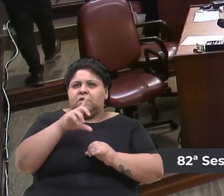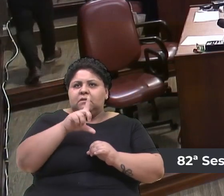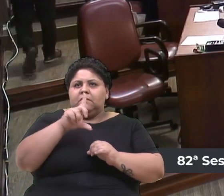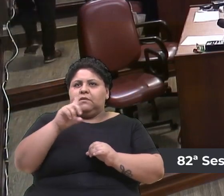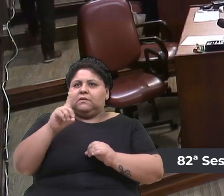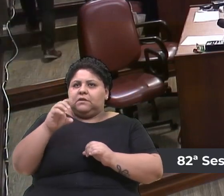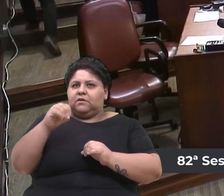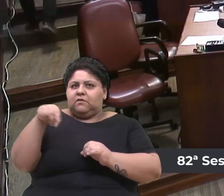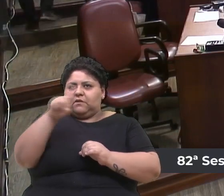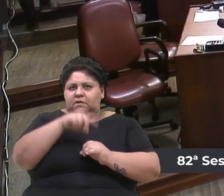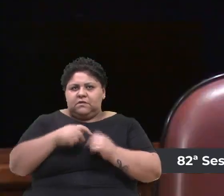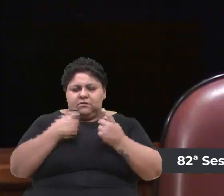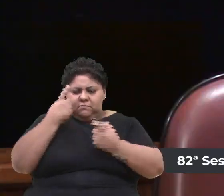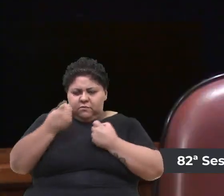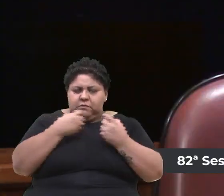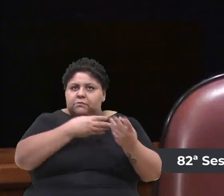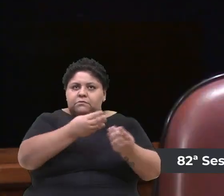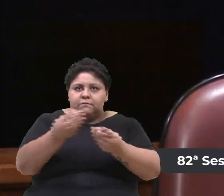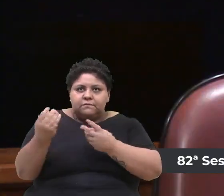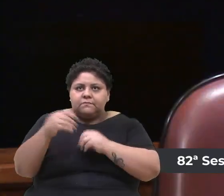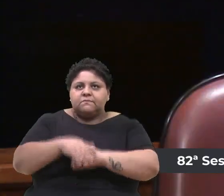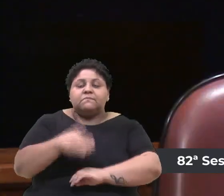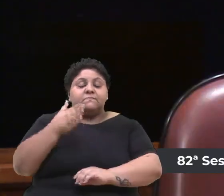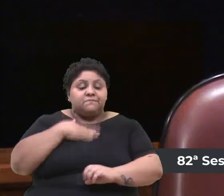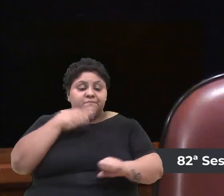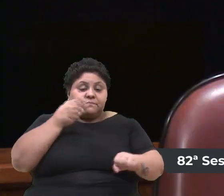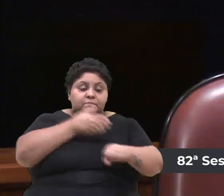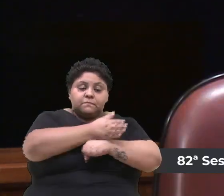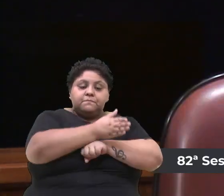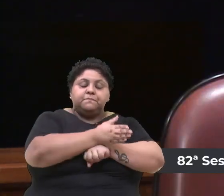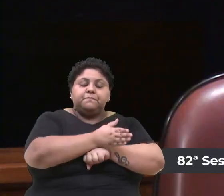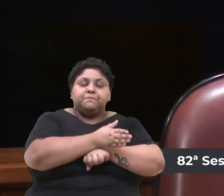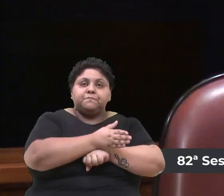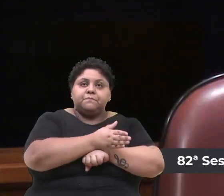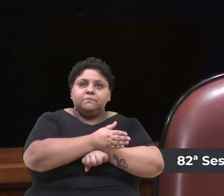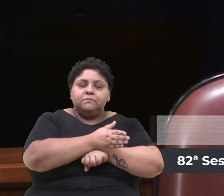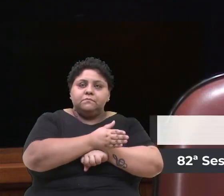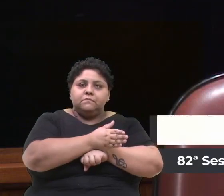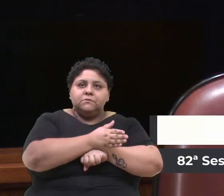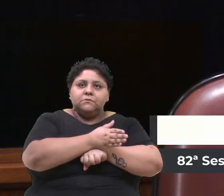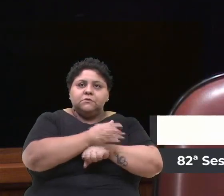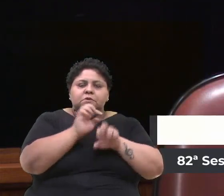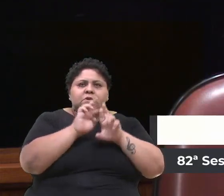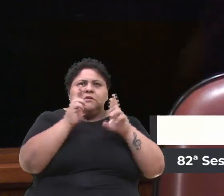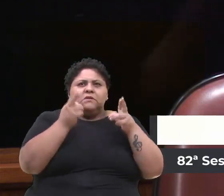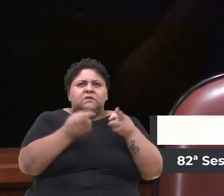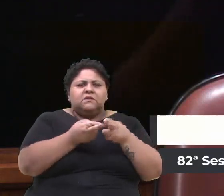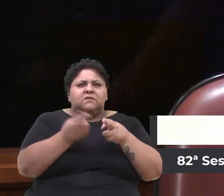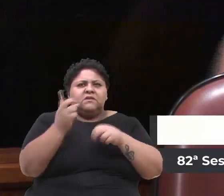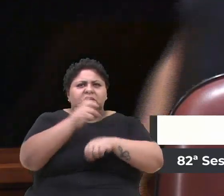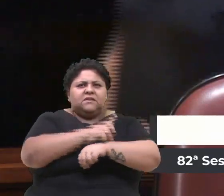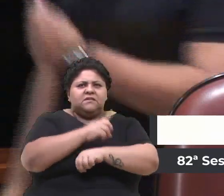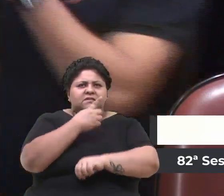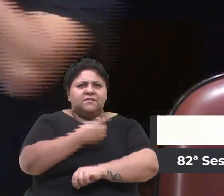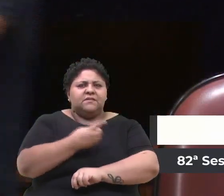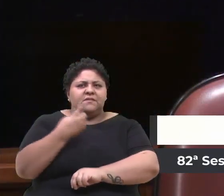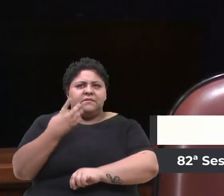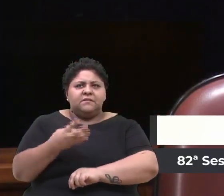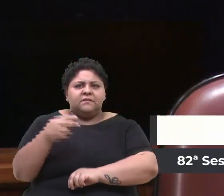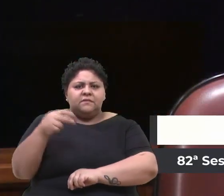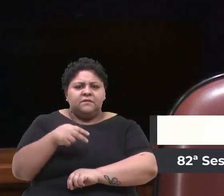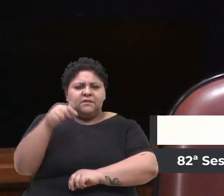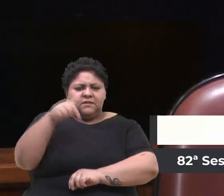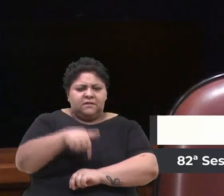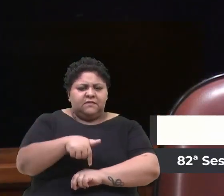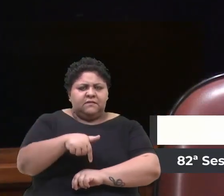tanto, né? Eu participei daquela audiência, acho que foi dia 14 de novembro, uma que teve aqui, que teve